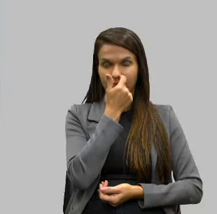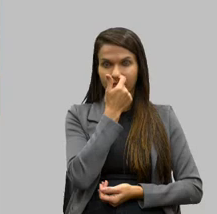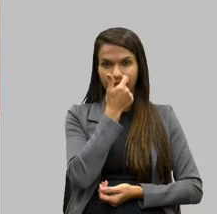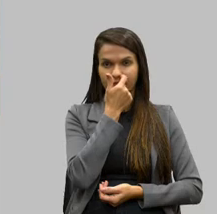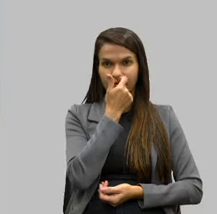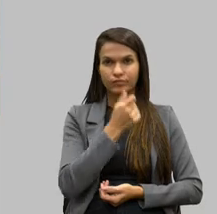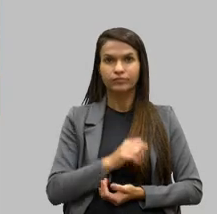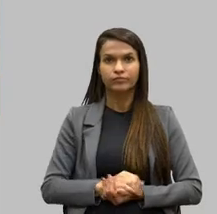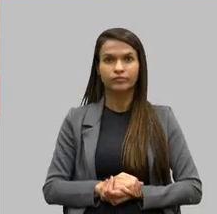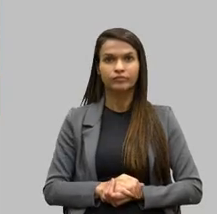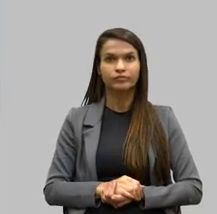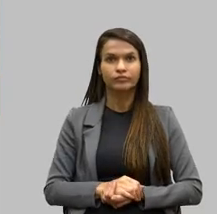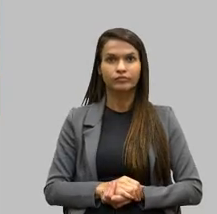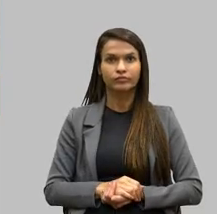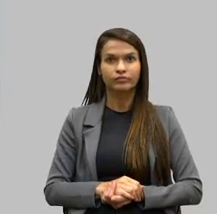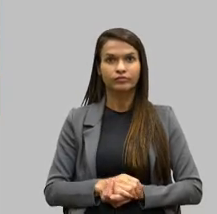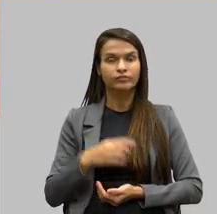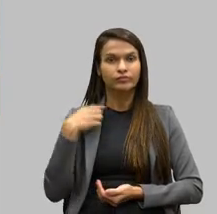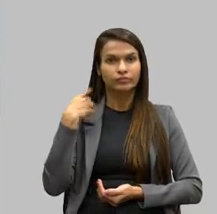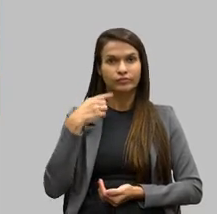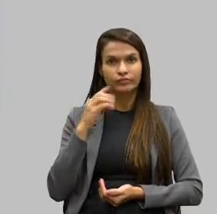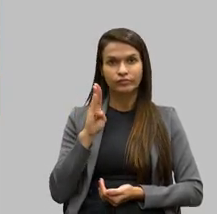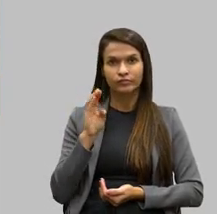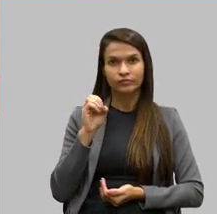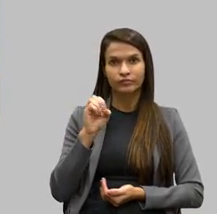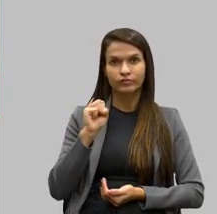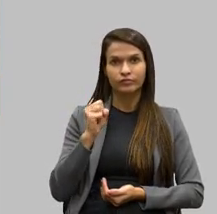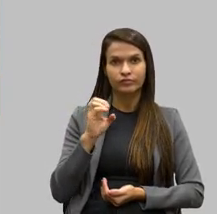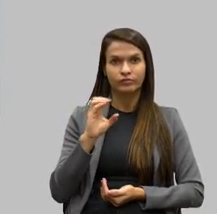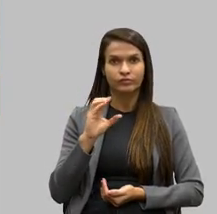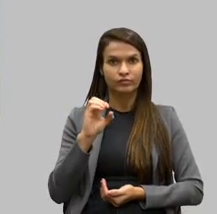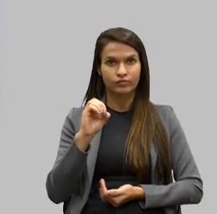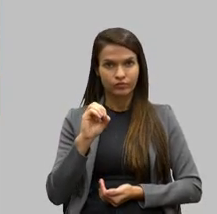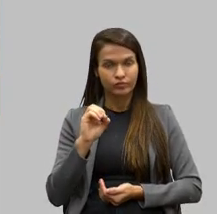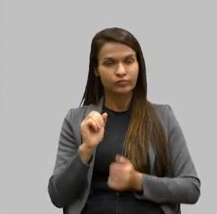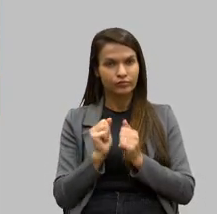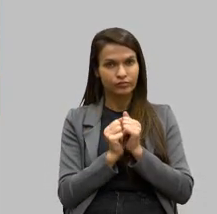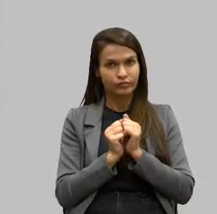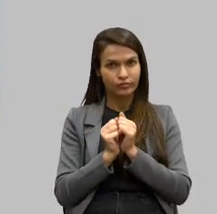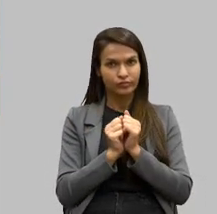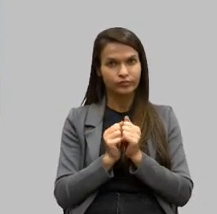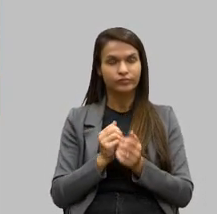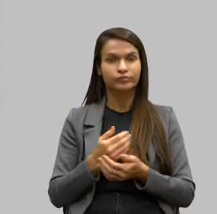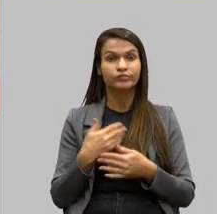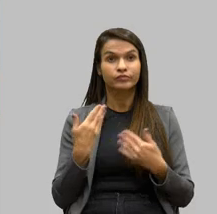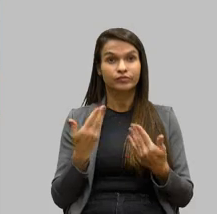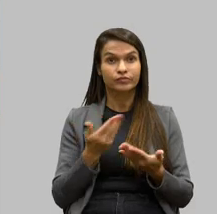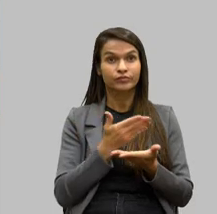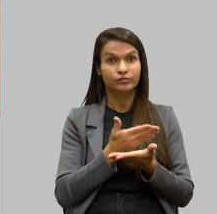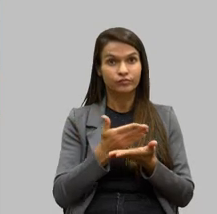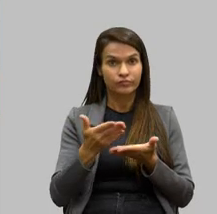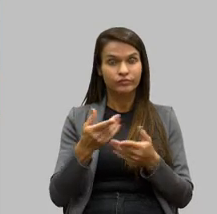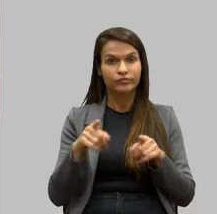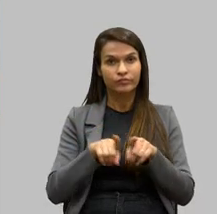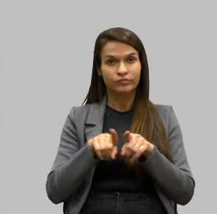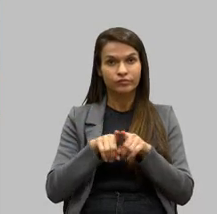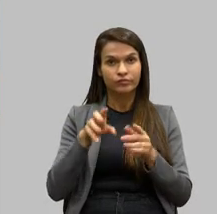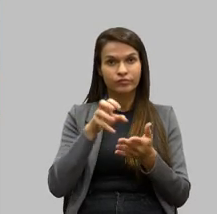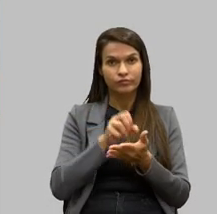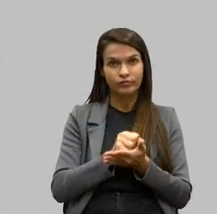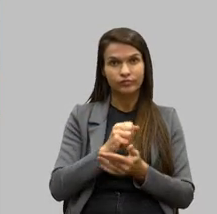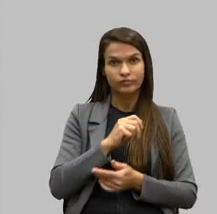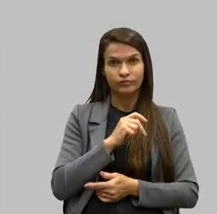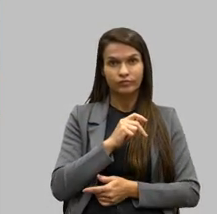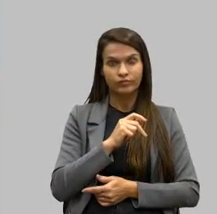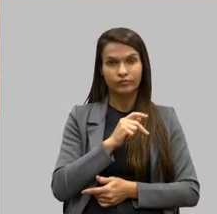Deputado Bosco também estava conosco até agora há pouco. Bem, secretário, vamos começar. Eu quero também registrar a presença do presidente